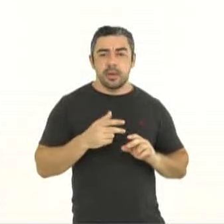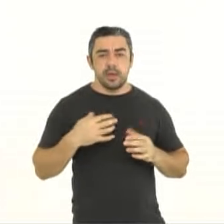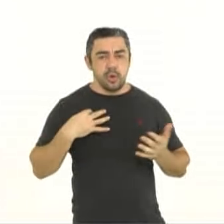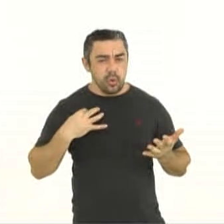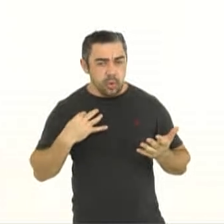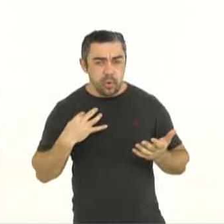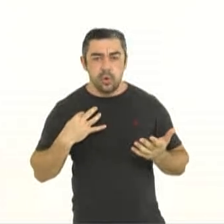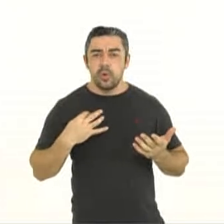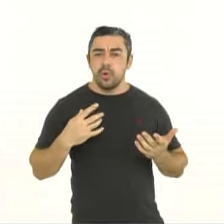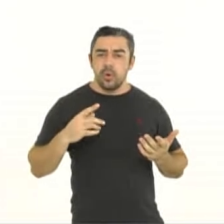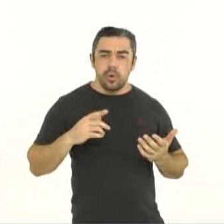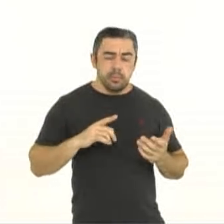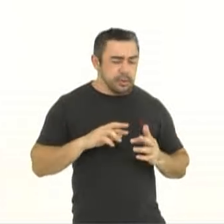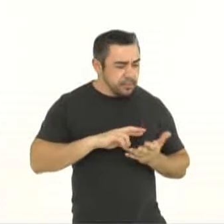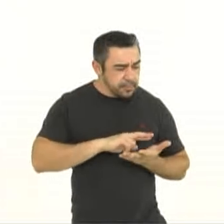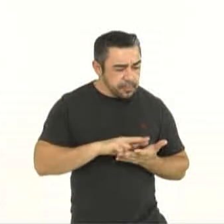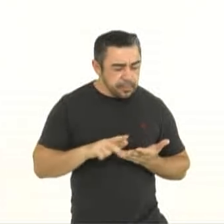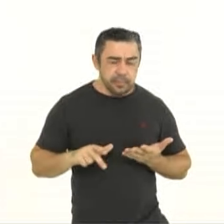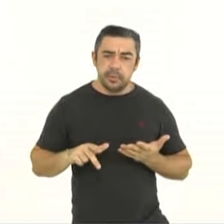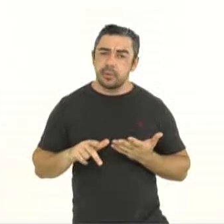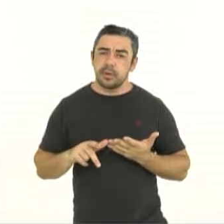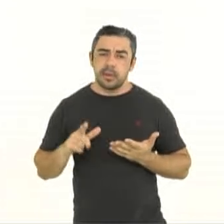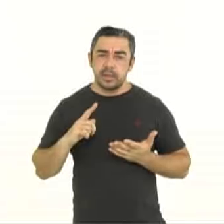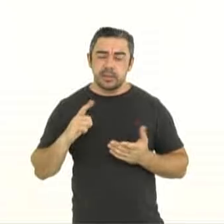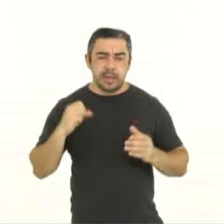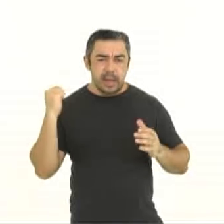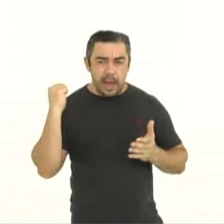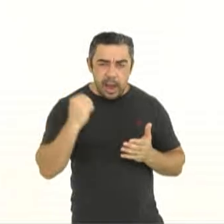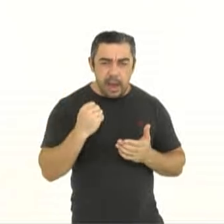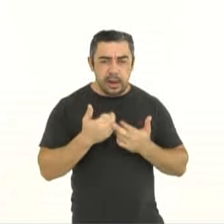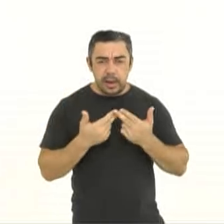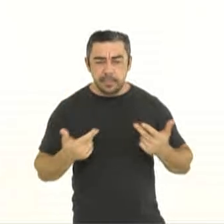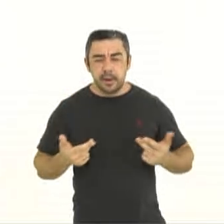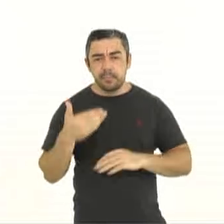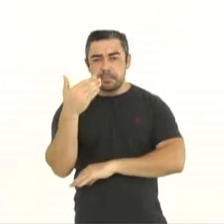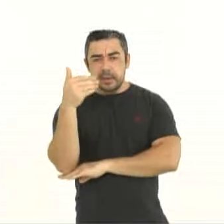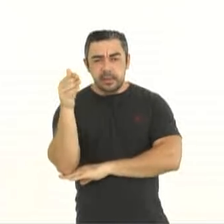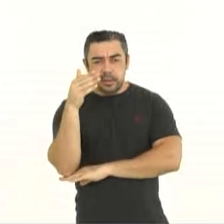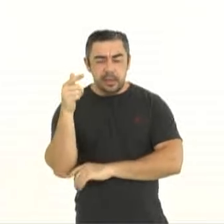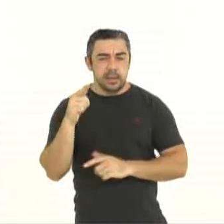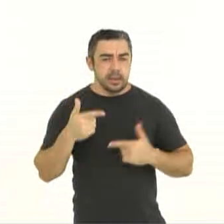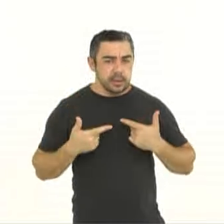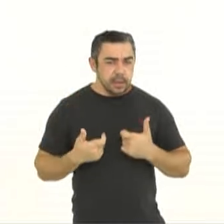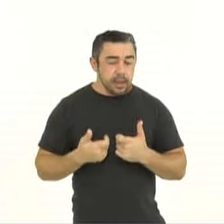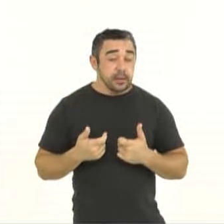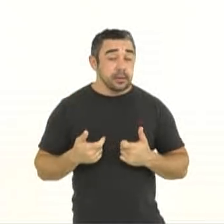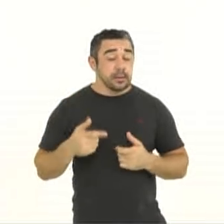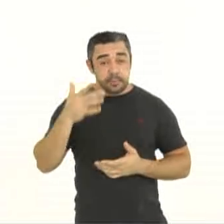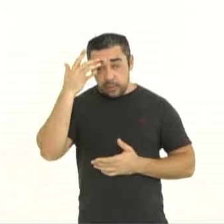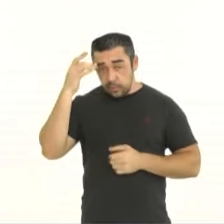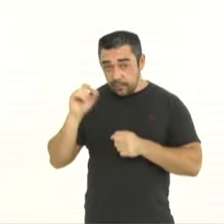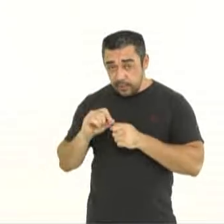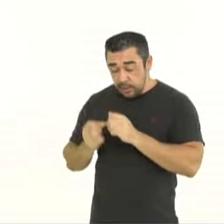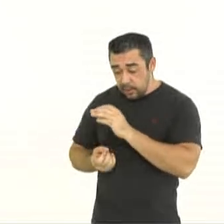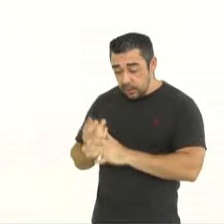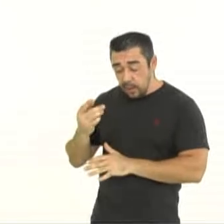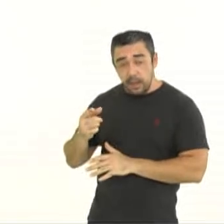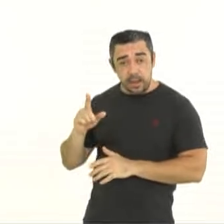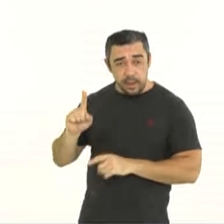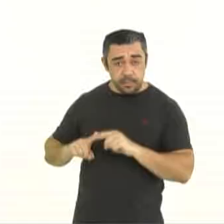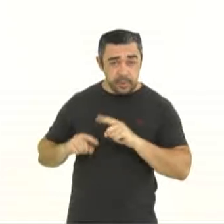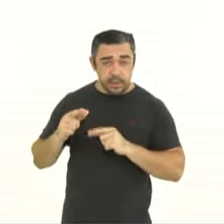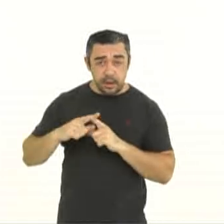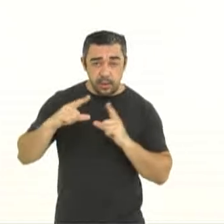de guerreiros, decoração nas armas, bandeiras de guerra. Os artesãos que criavam os objetos de penas